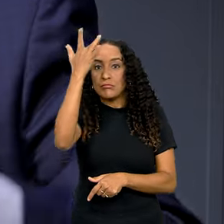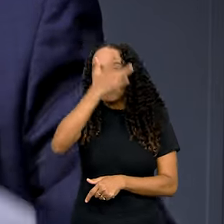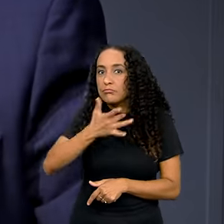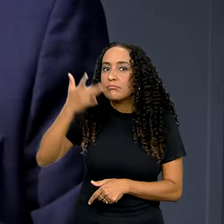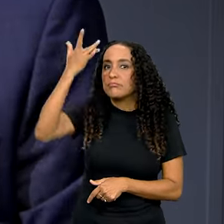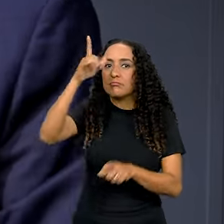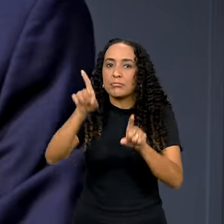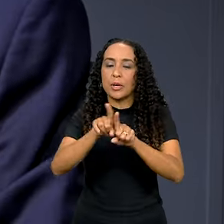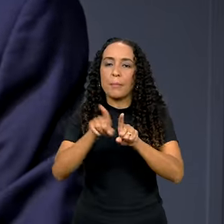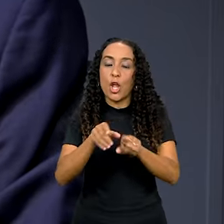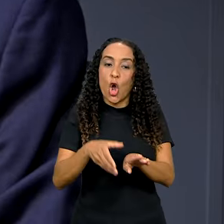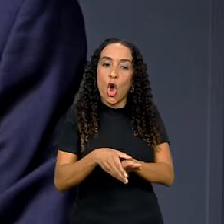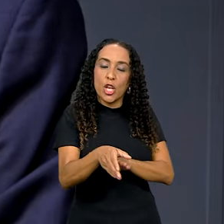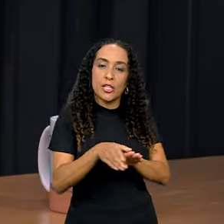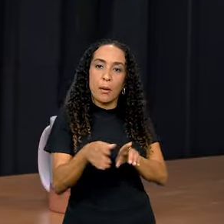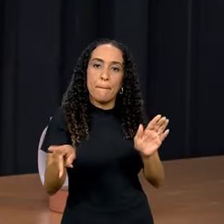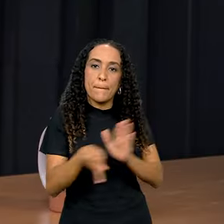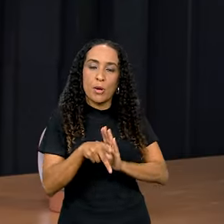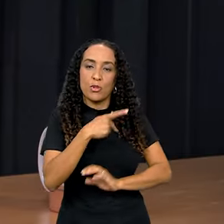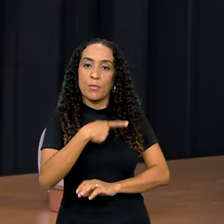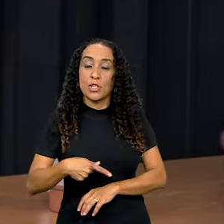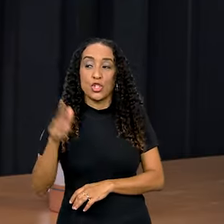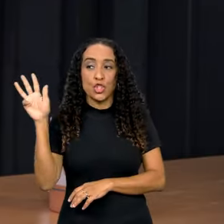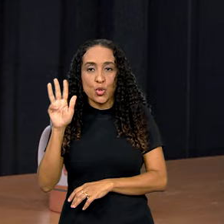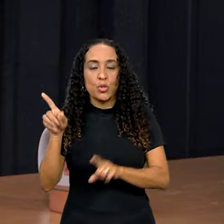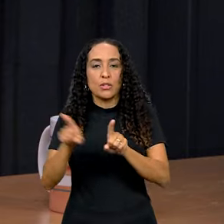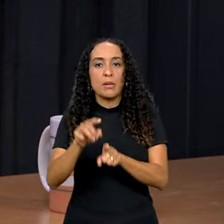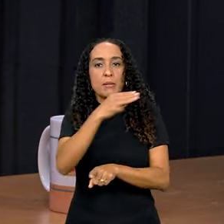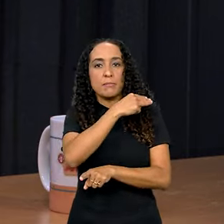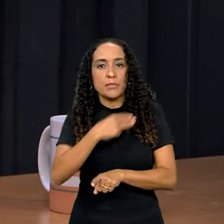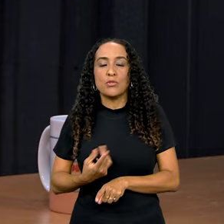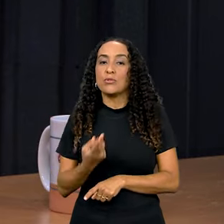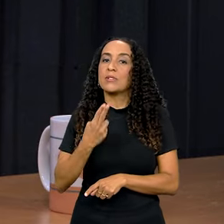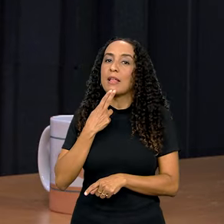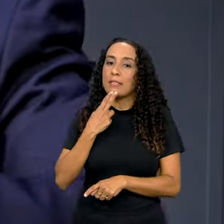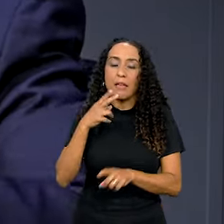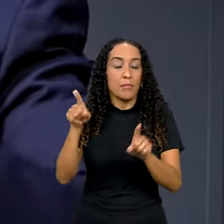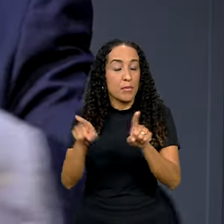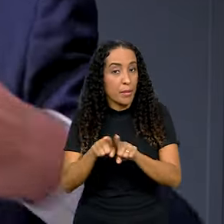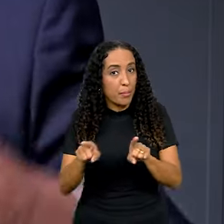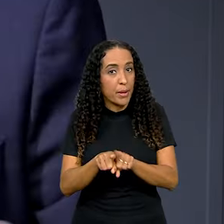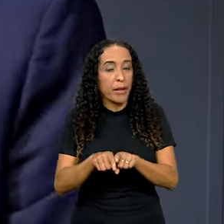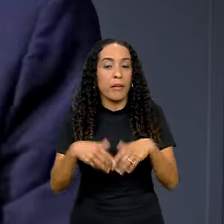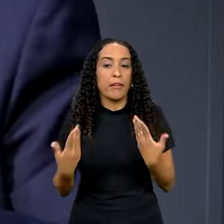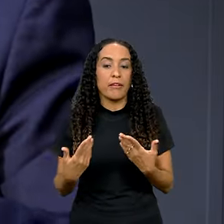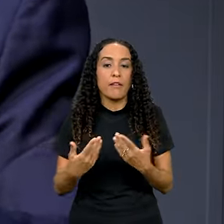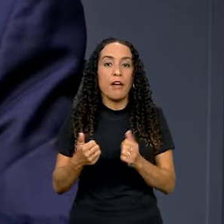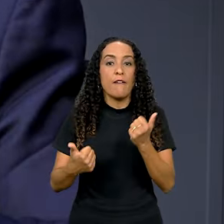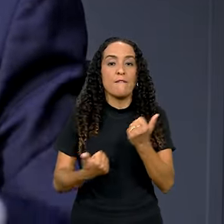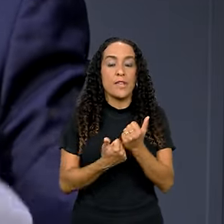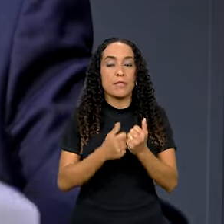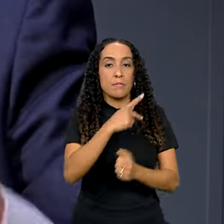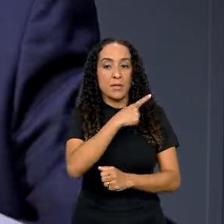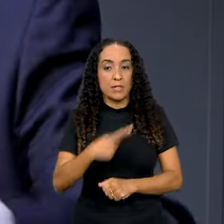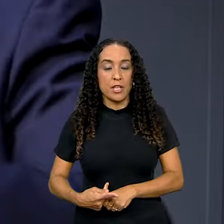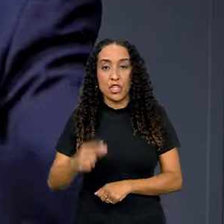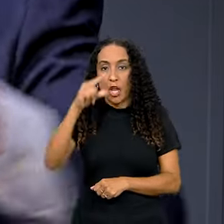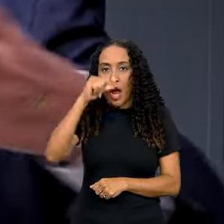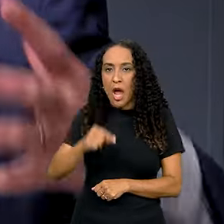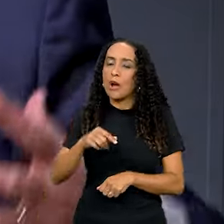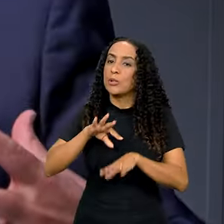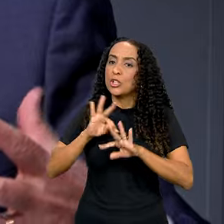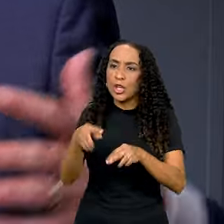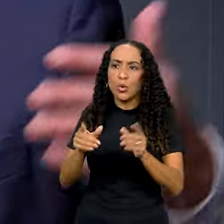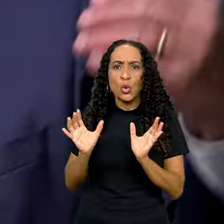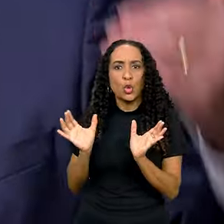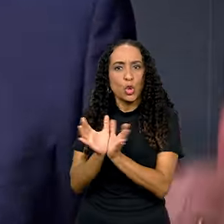Haddad sobre a orientação do presidente Lula a ministra Simone tebit o vice-presidente Geraldo al ou